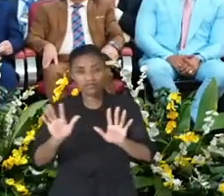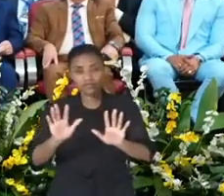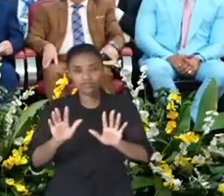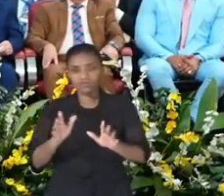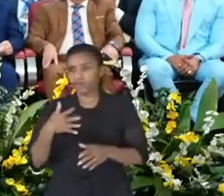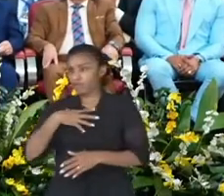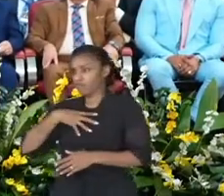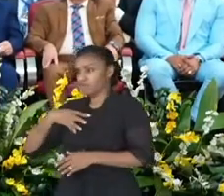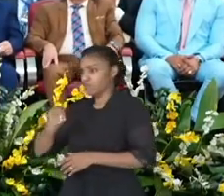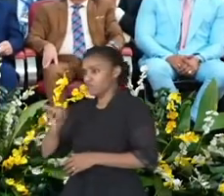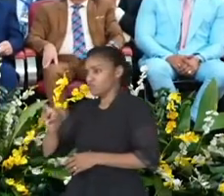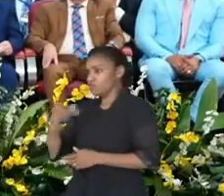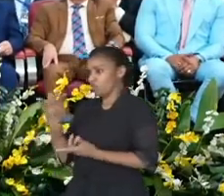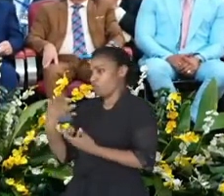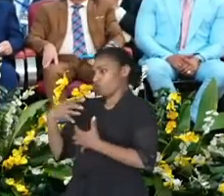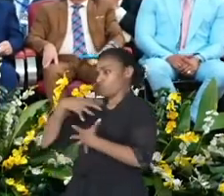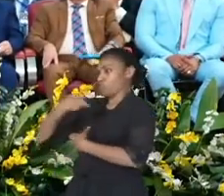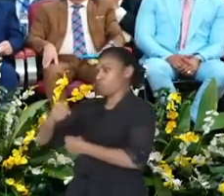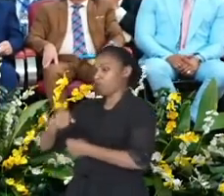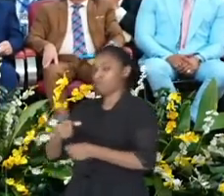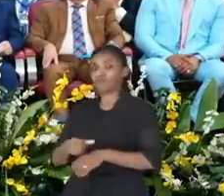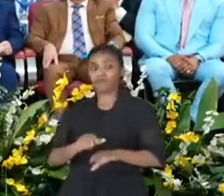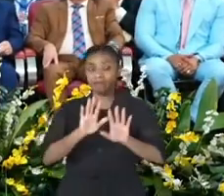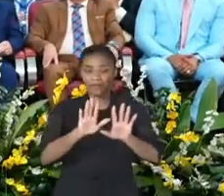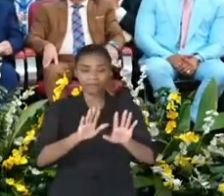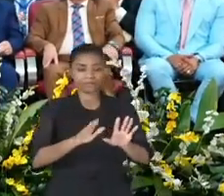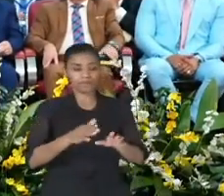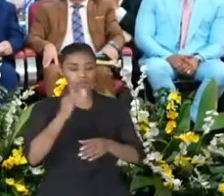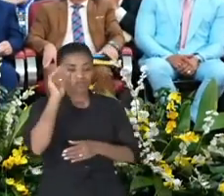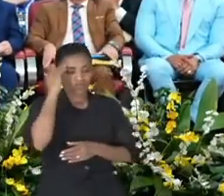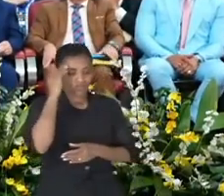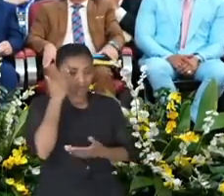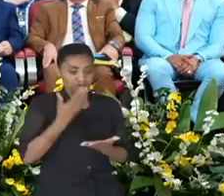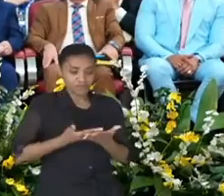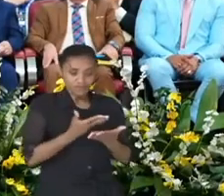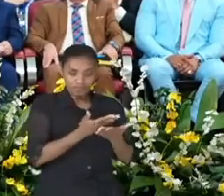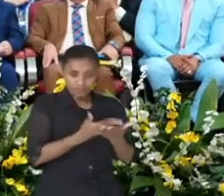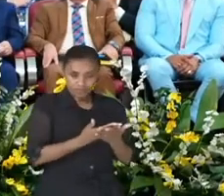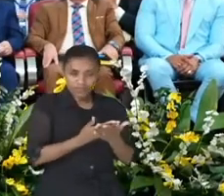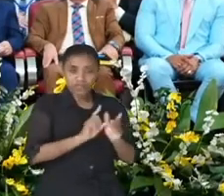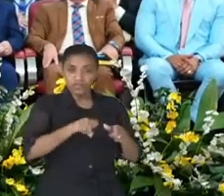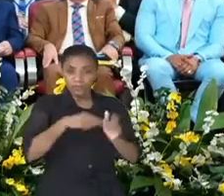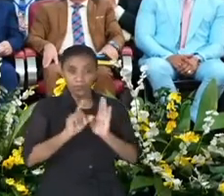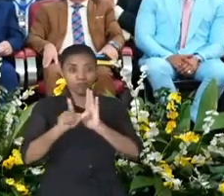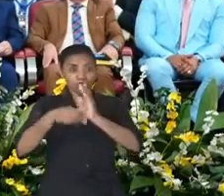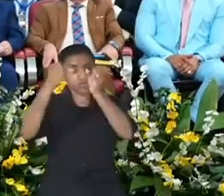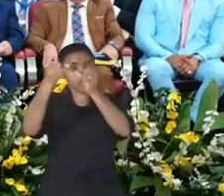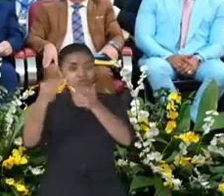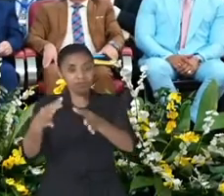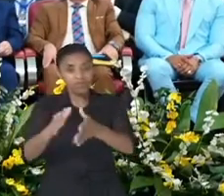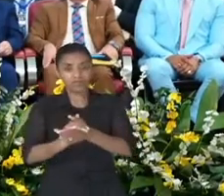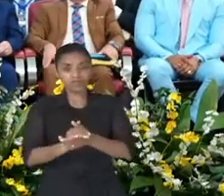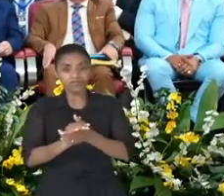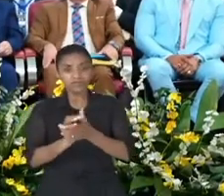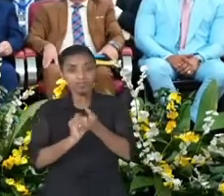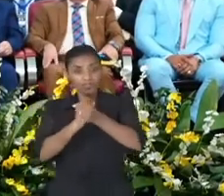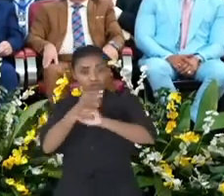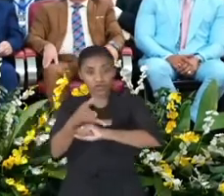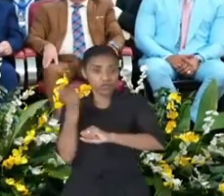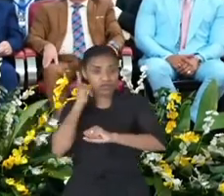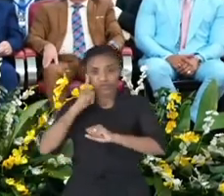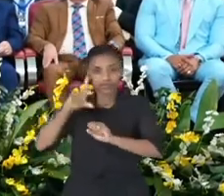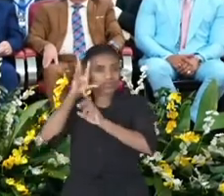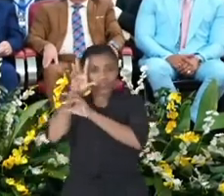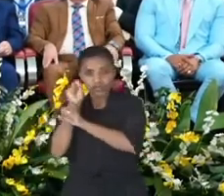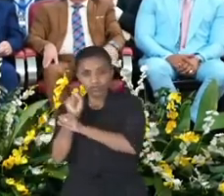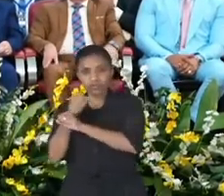falou, ai meu filho, você falou que é um trem que te pega. Eu falei, mãe, eu vou entender, vou estudar, depois eu conto para a senhora o que, que é. Eu não dormi aquela noite, porque eu sabia